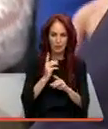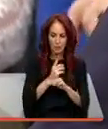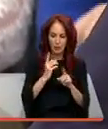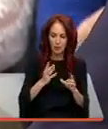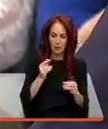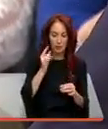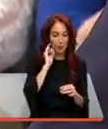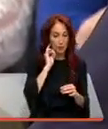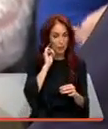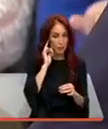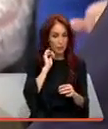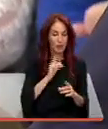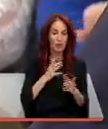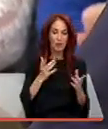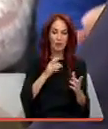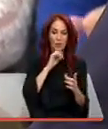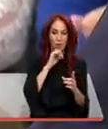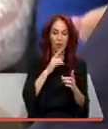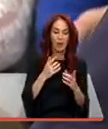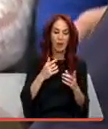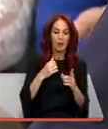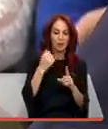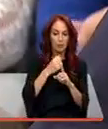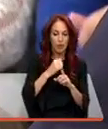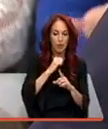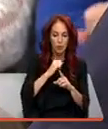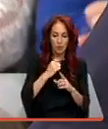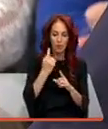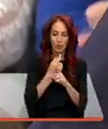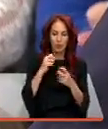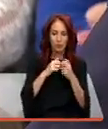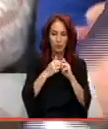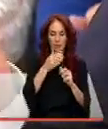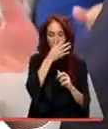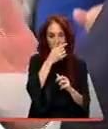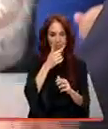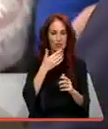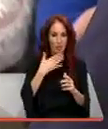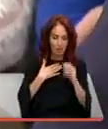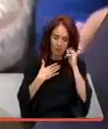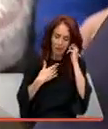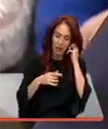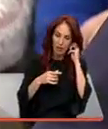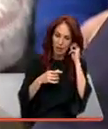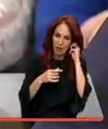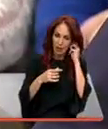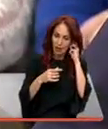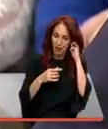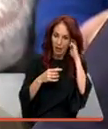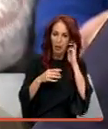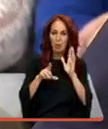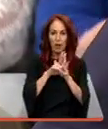dela para combater muitas das situações que nos entristecem equipes faltando é uma lei fundamental maravilhosa zamalek